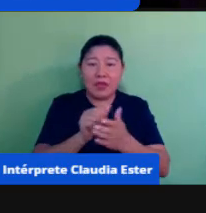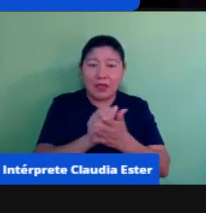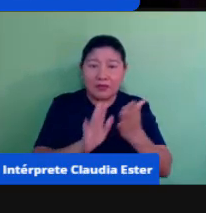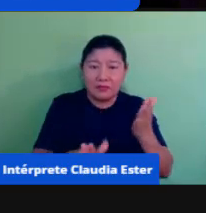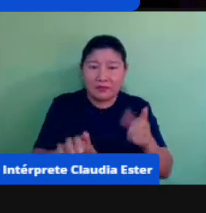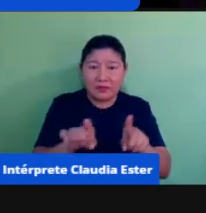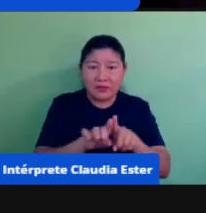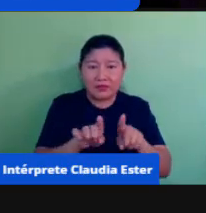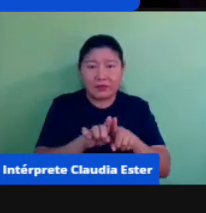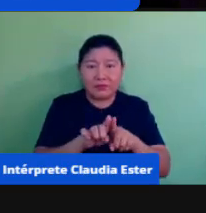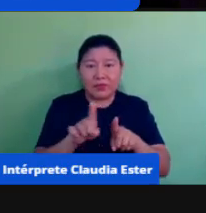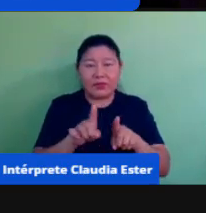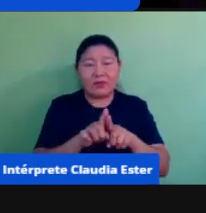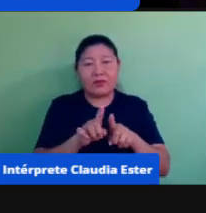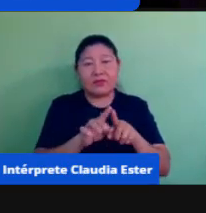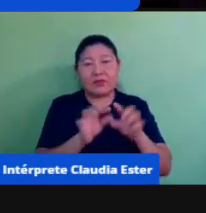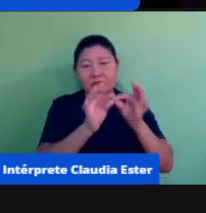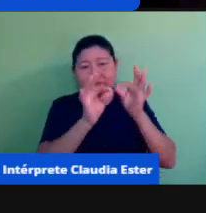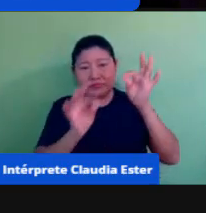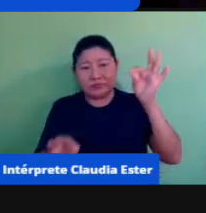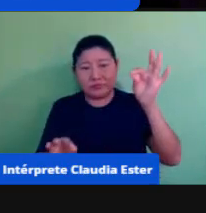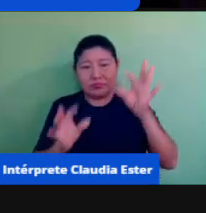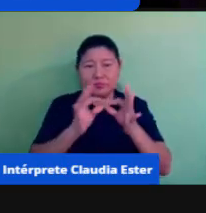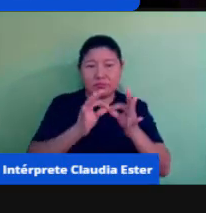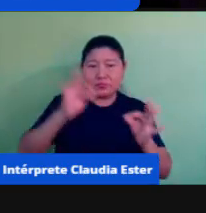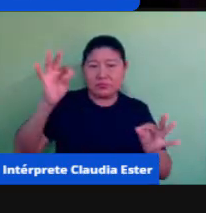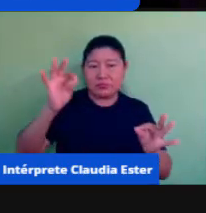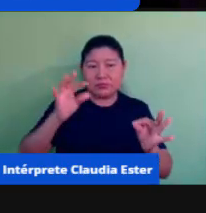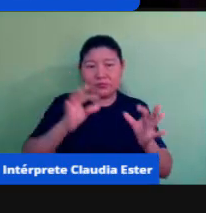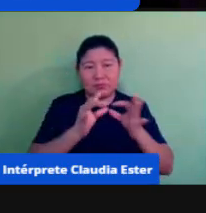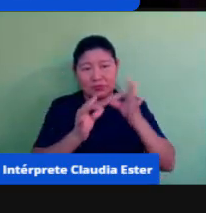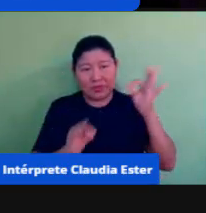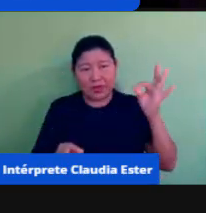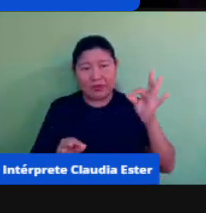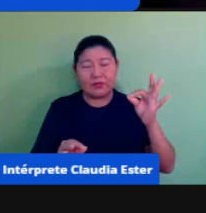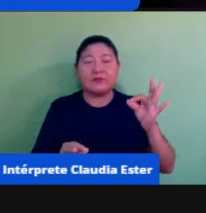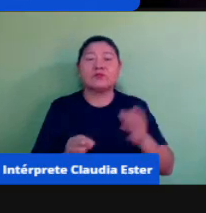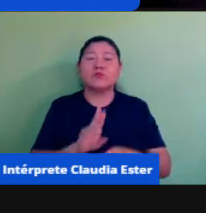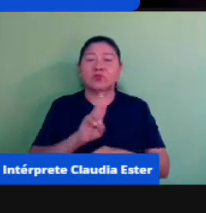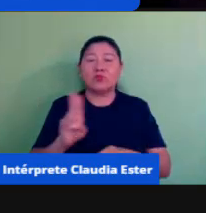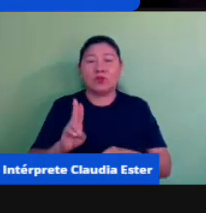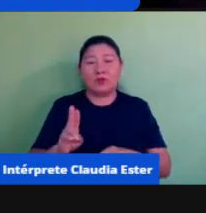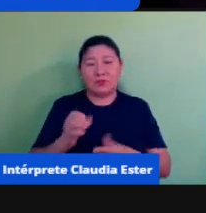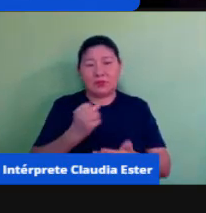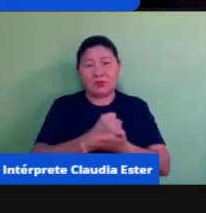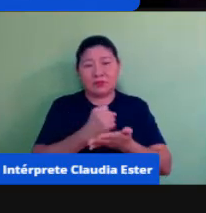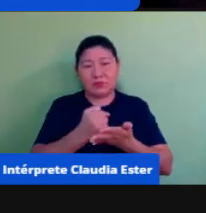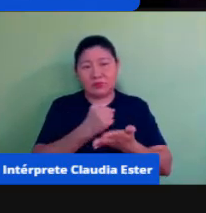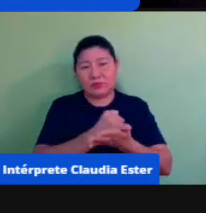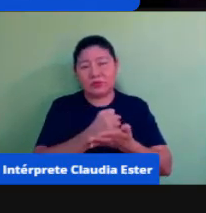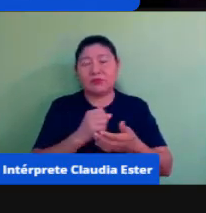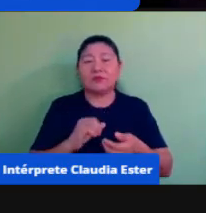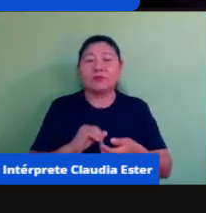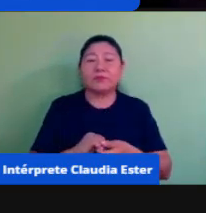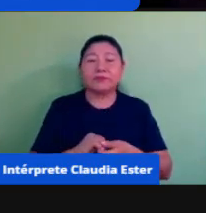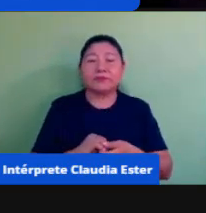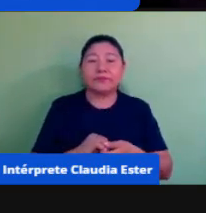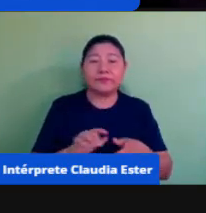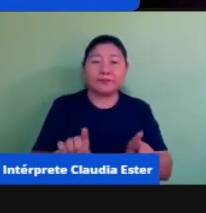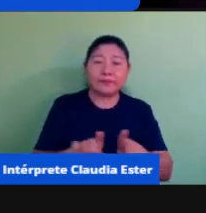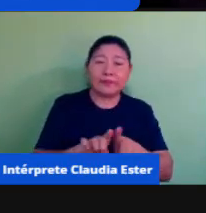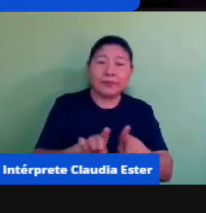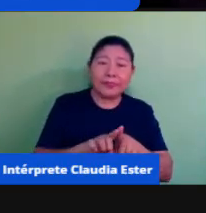para ligar o documento ao nome, né, dele. Desenvolvi também essa daqui que fala sobre